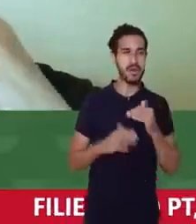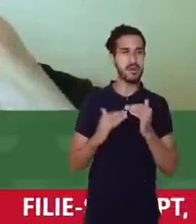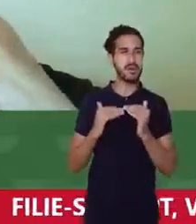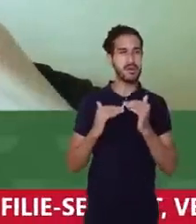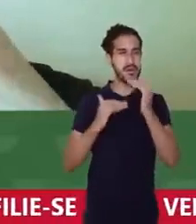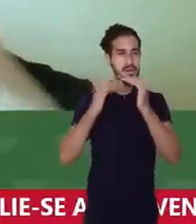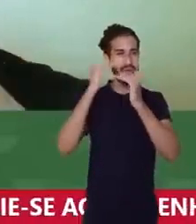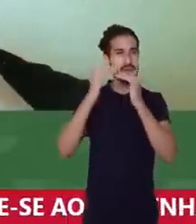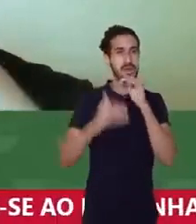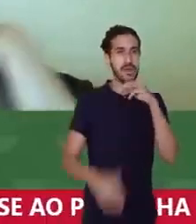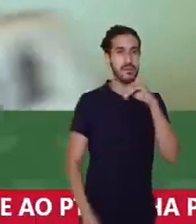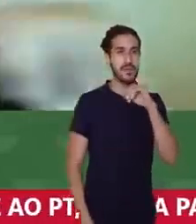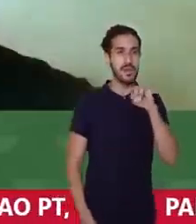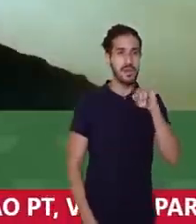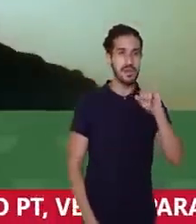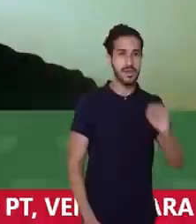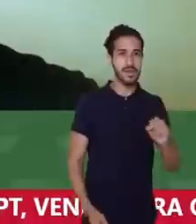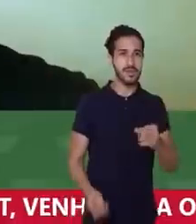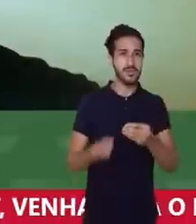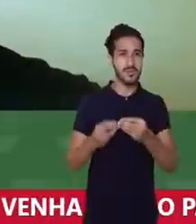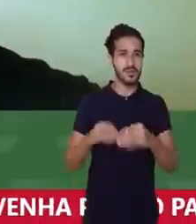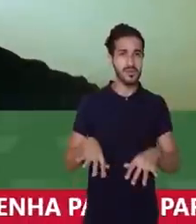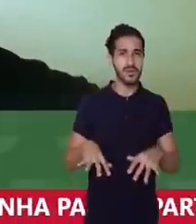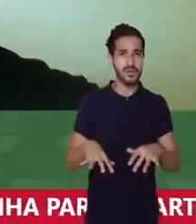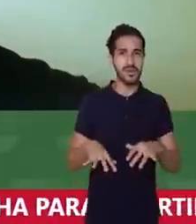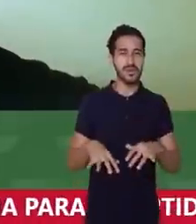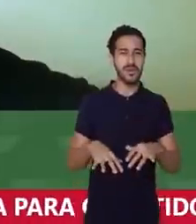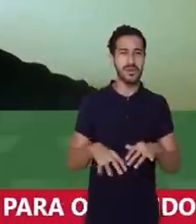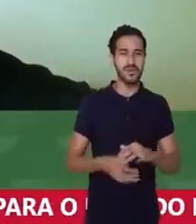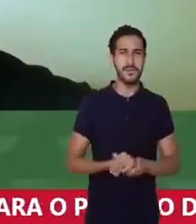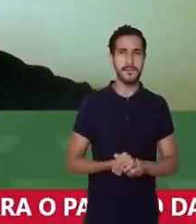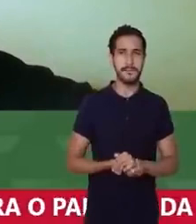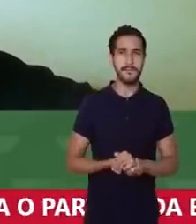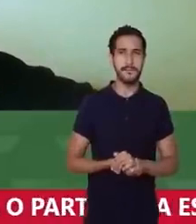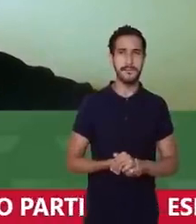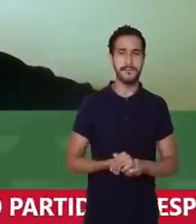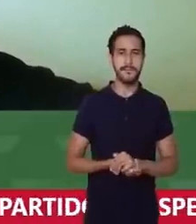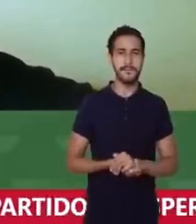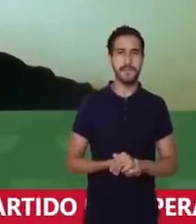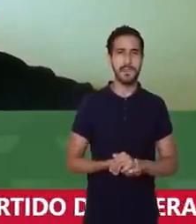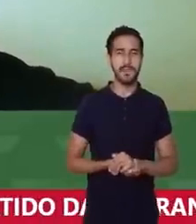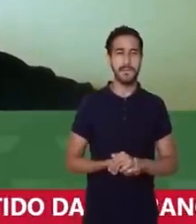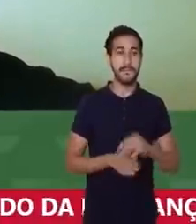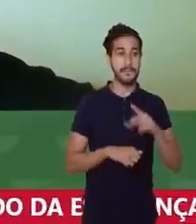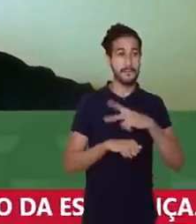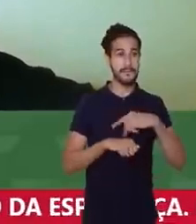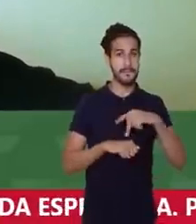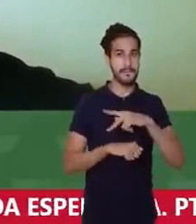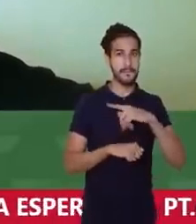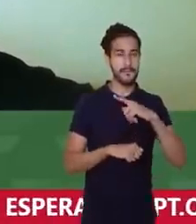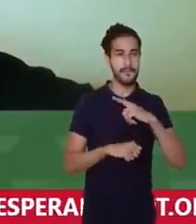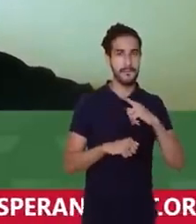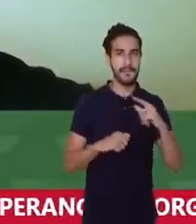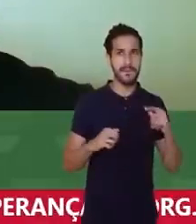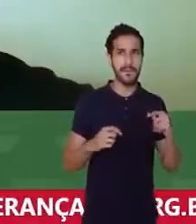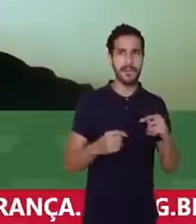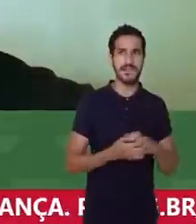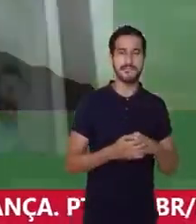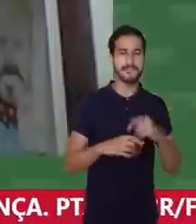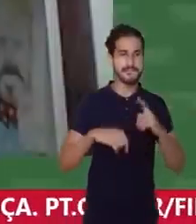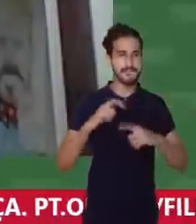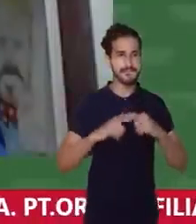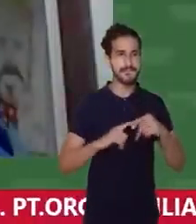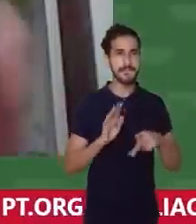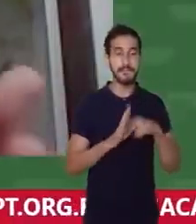das milícias, né? Da destruição do aparelhamento, da destruição do Estado e o que existe de aparelhamento para a